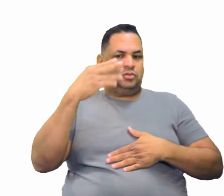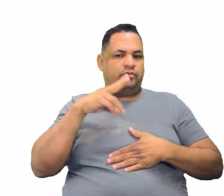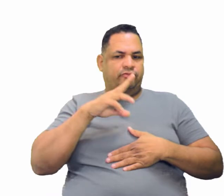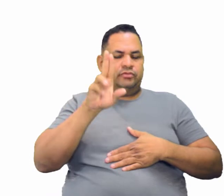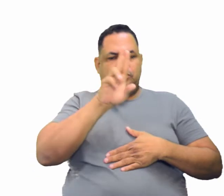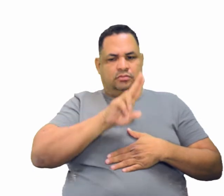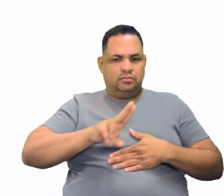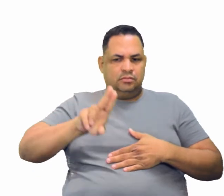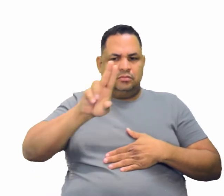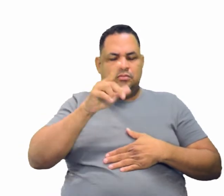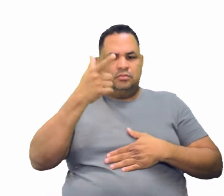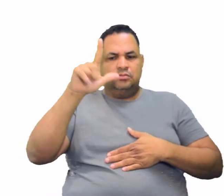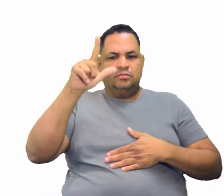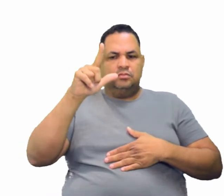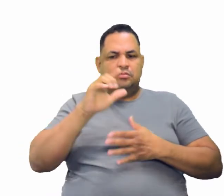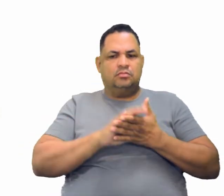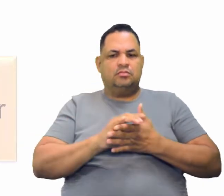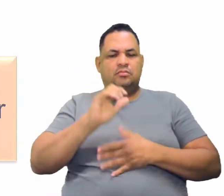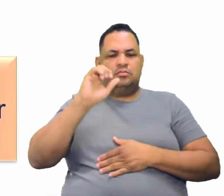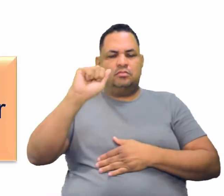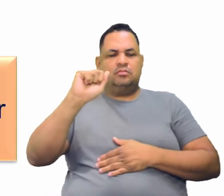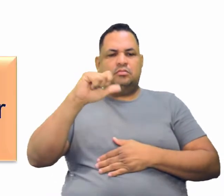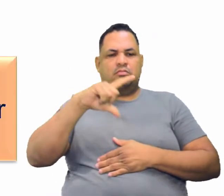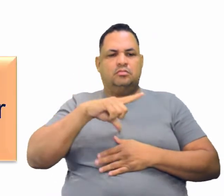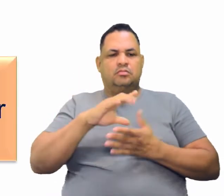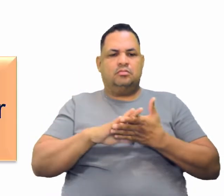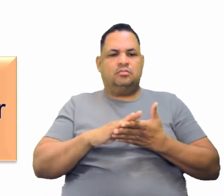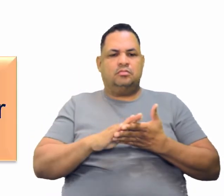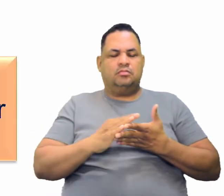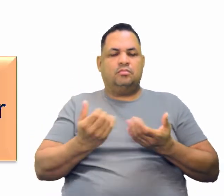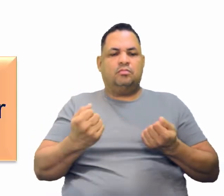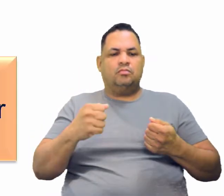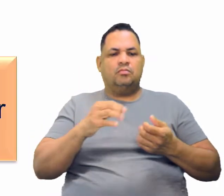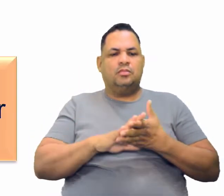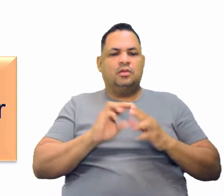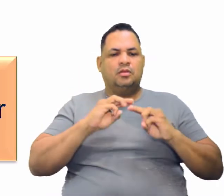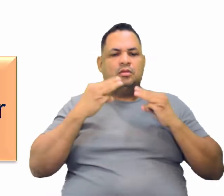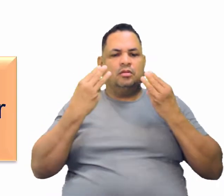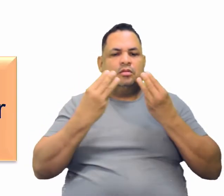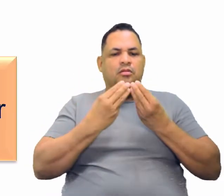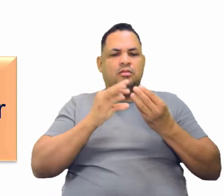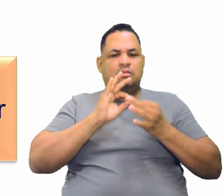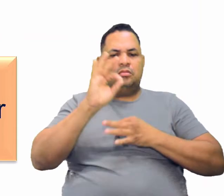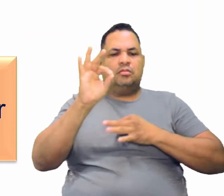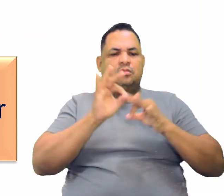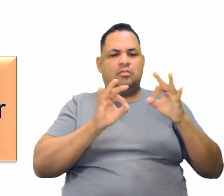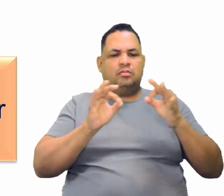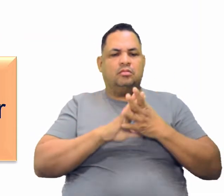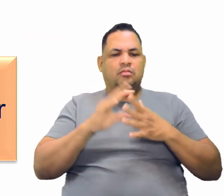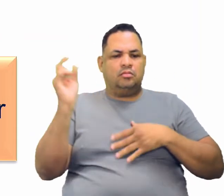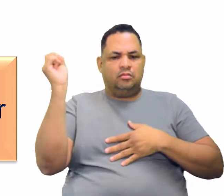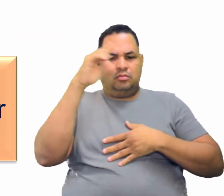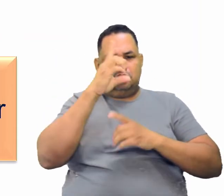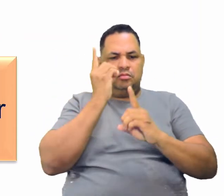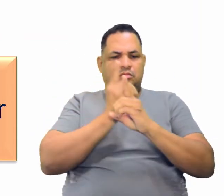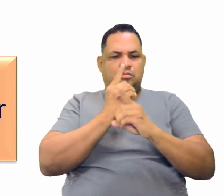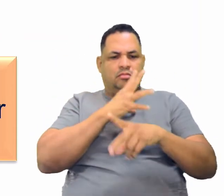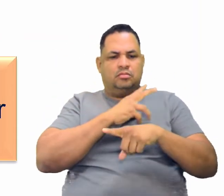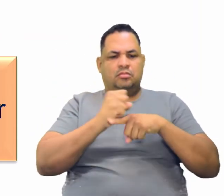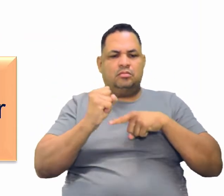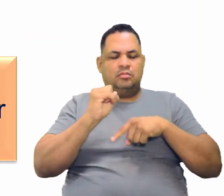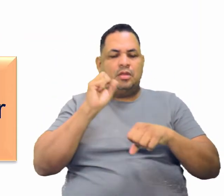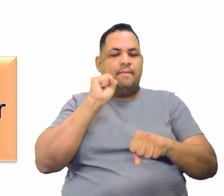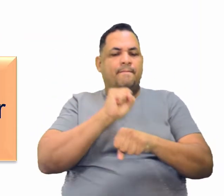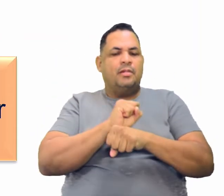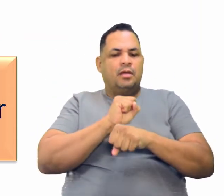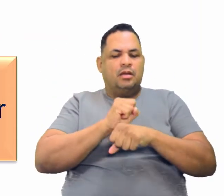eu consiga acelerar. Logo, dessa forma, a gente pode falar que a massa, a gente mede a dificuldade que encontramos para vencer